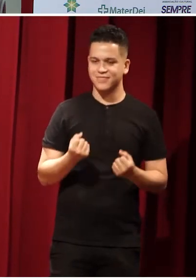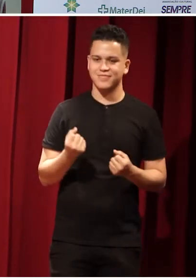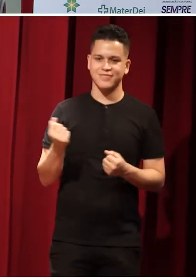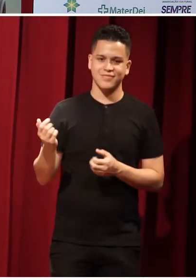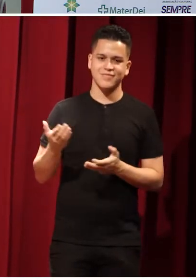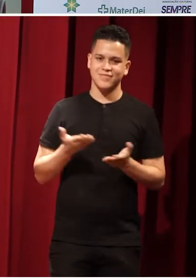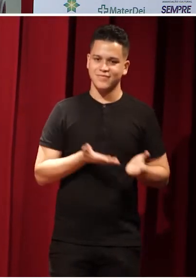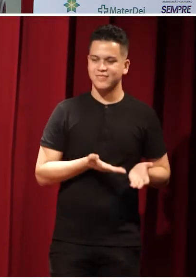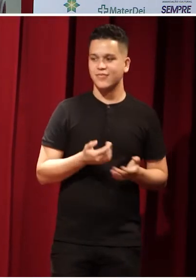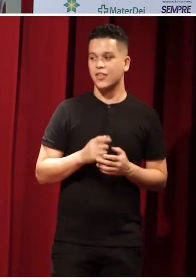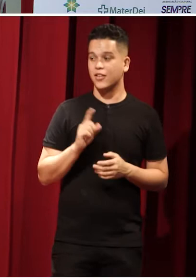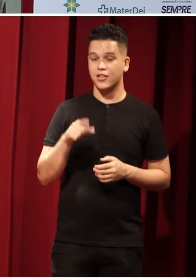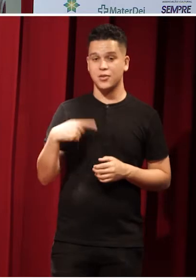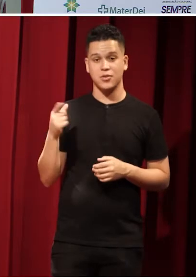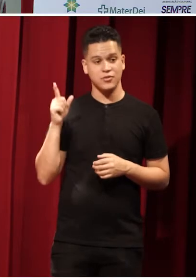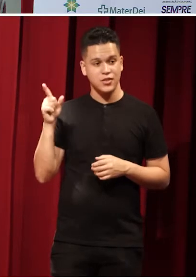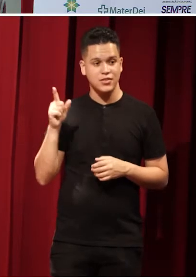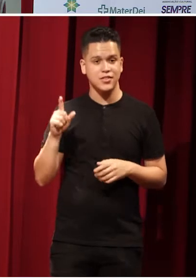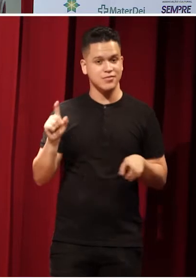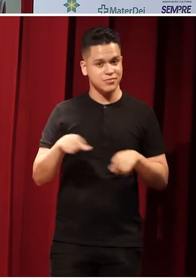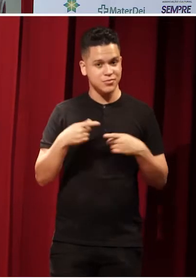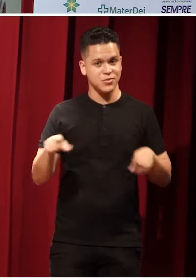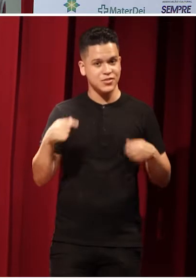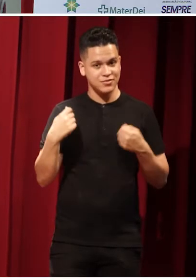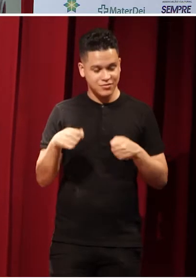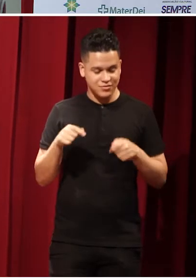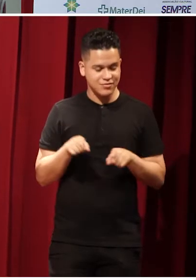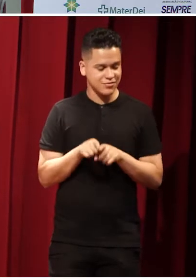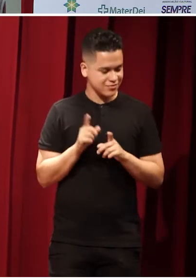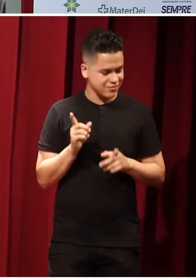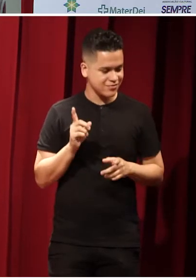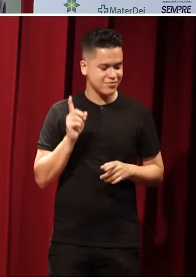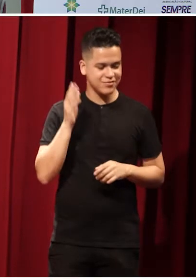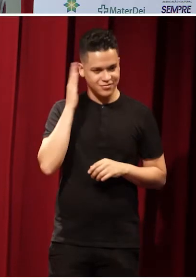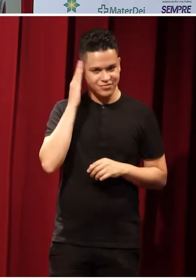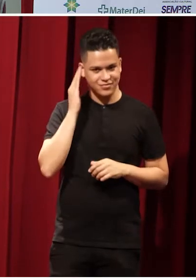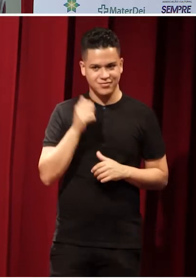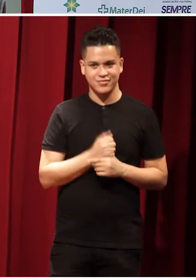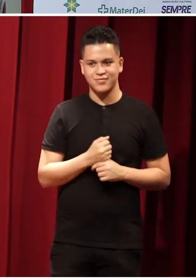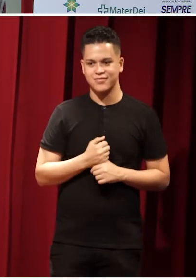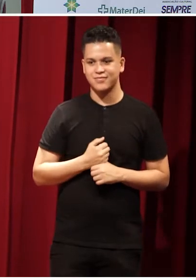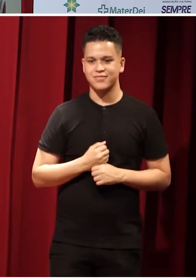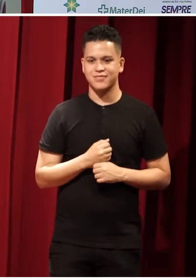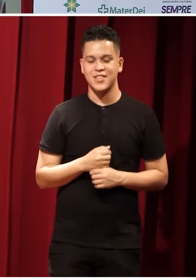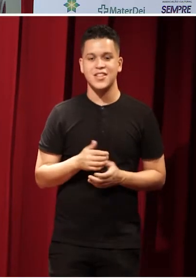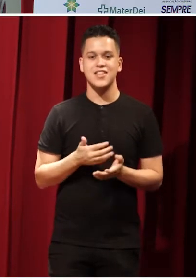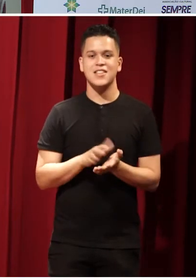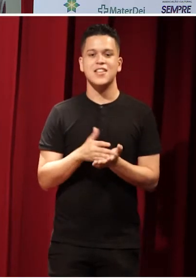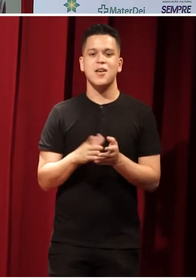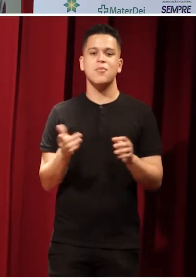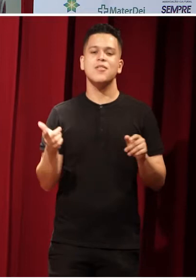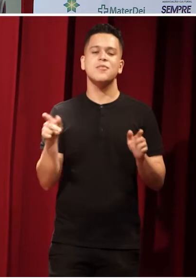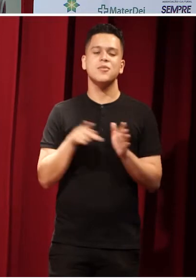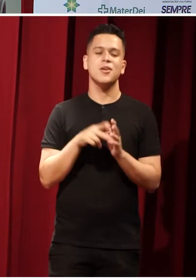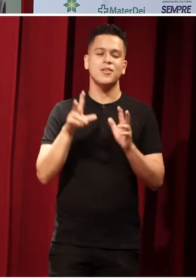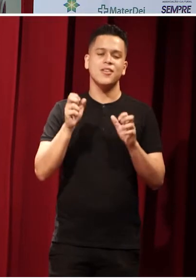Obrigado, viu, por hospedar nosso querido Ricardo. Viu? Obrigado. E depois você vai tocar. Você está sabendo, né? Samba da